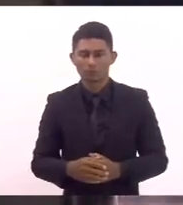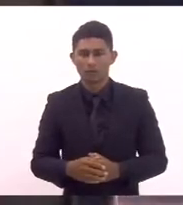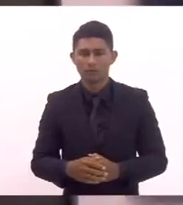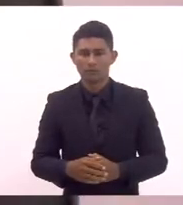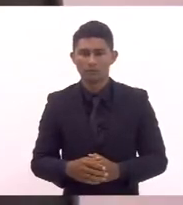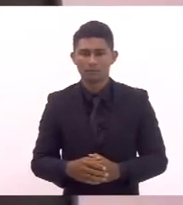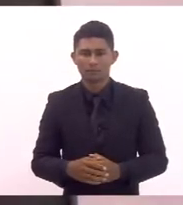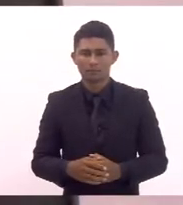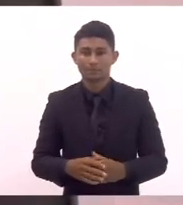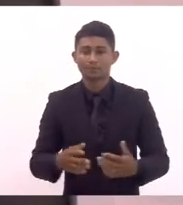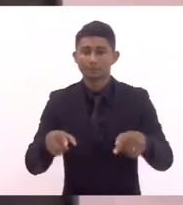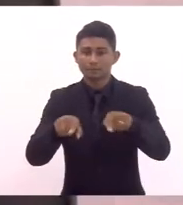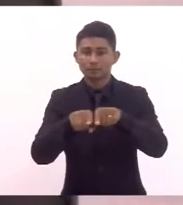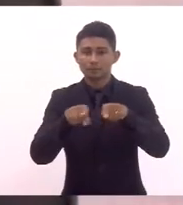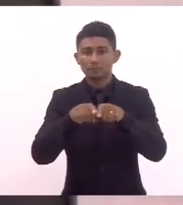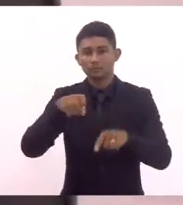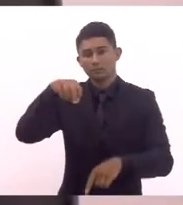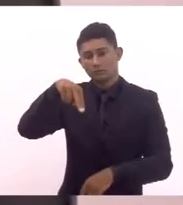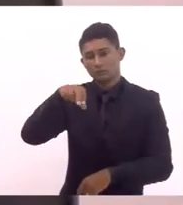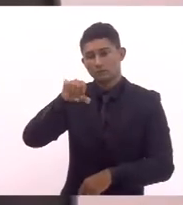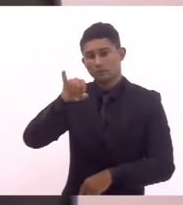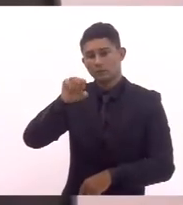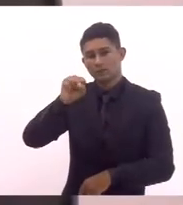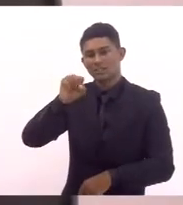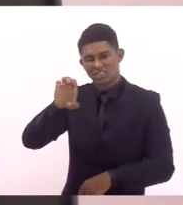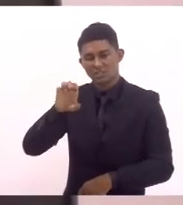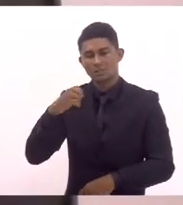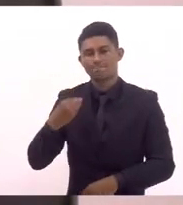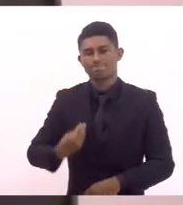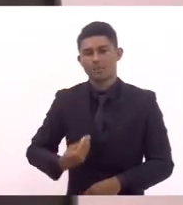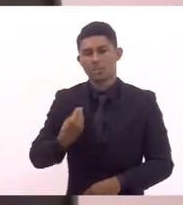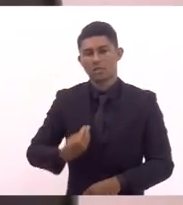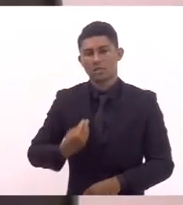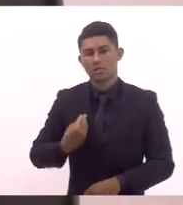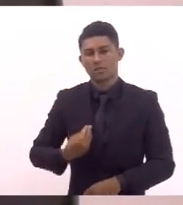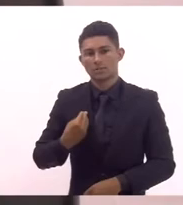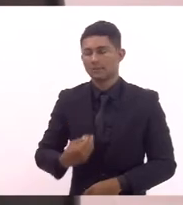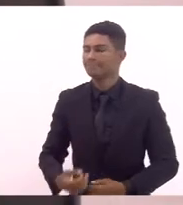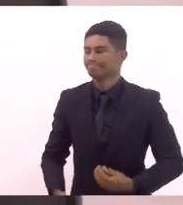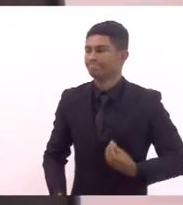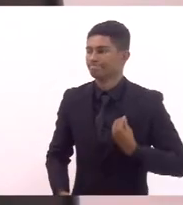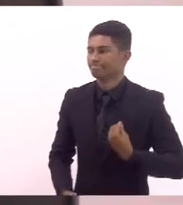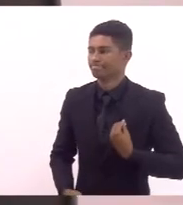nosso Nise da Silveira presente gente